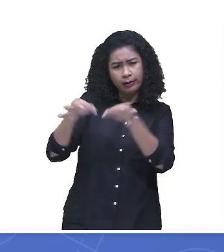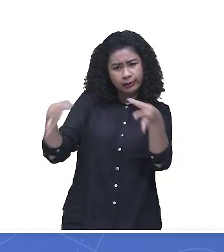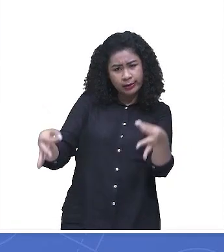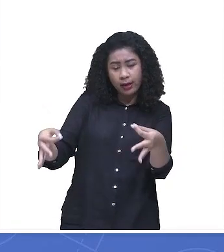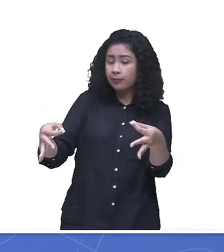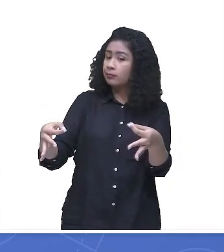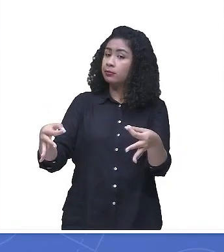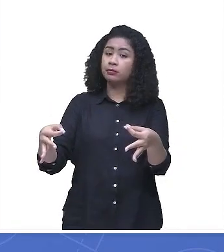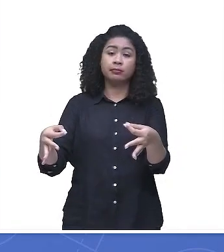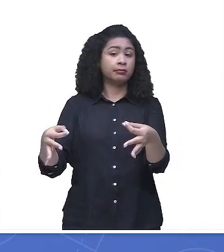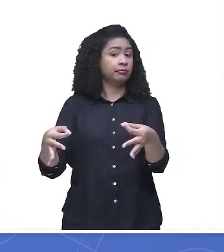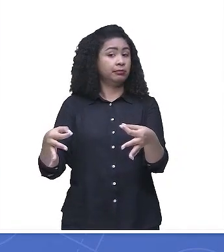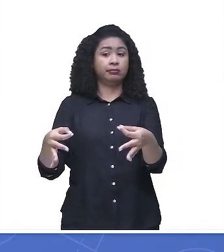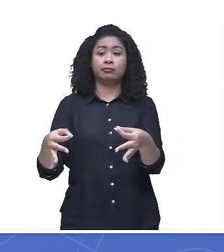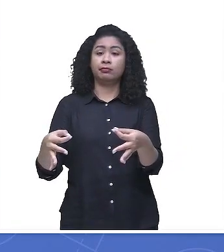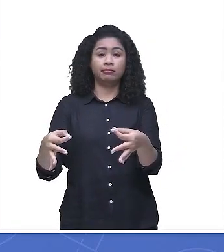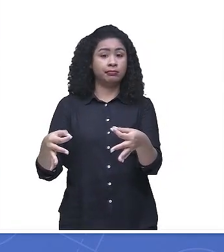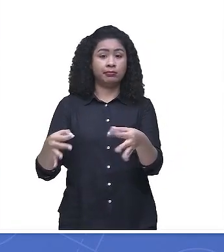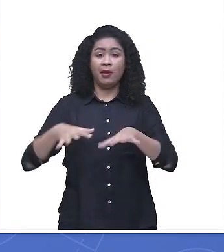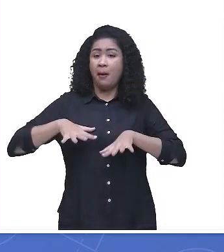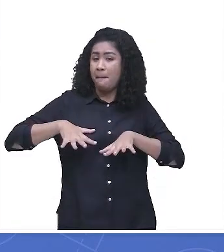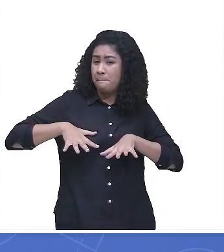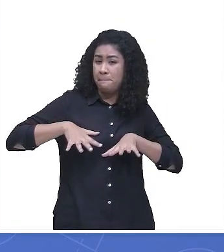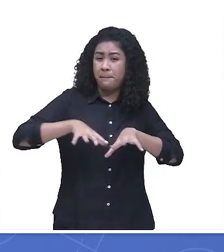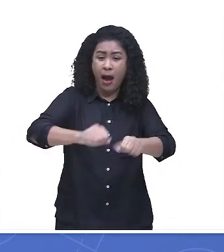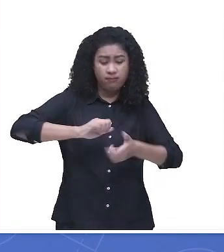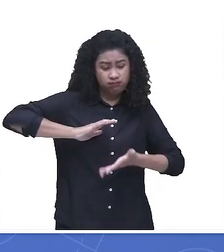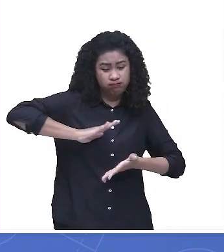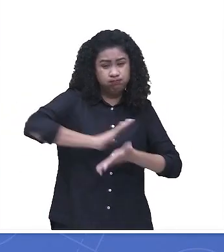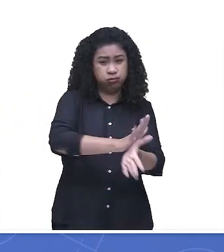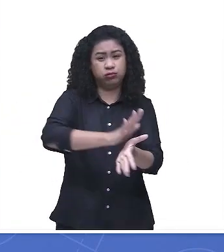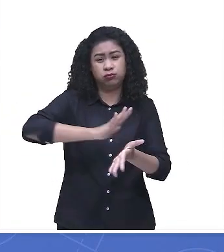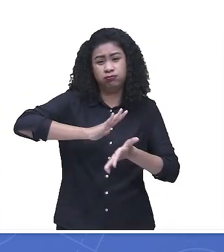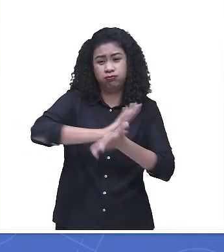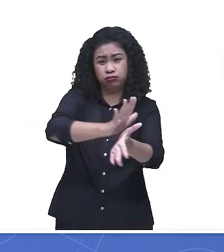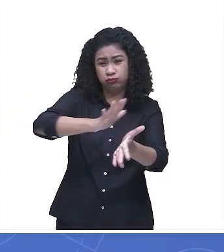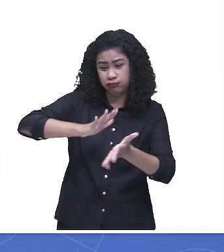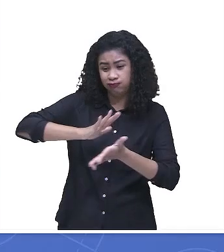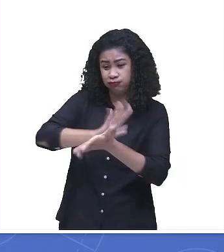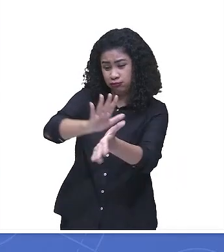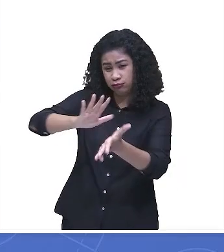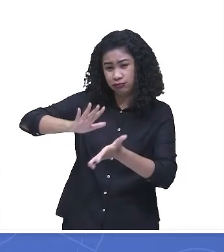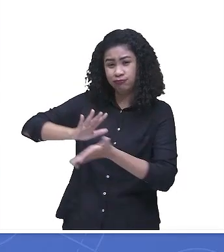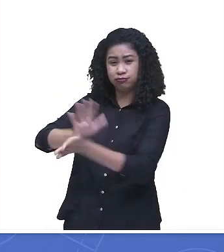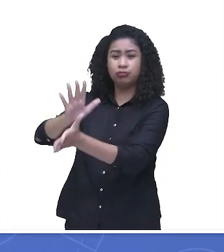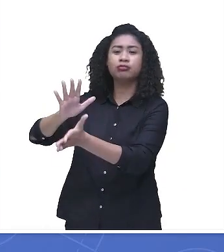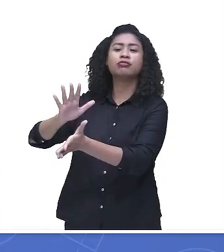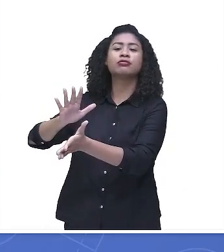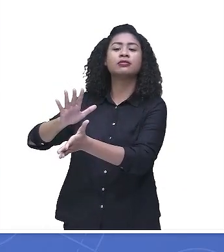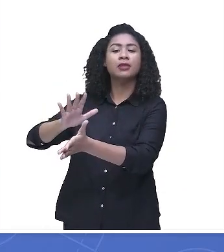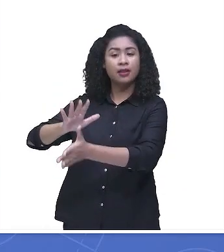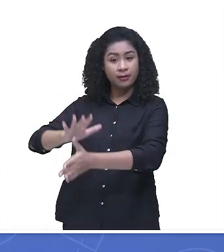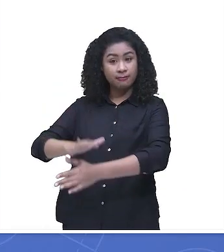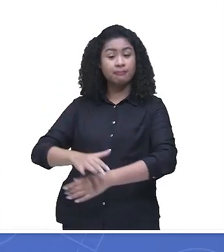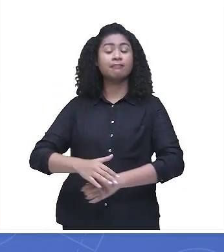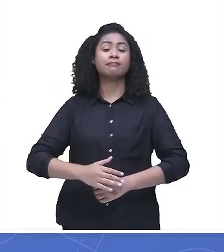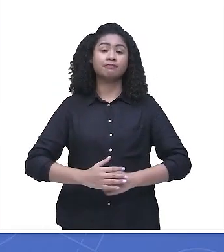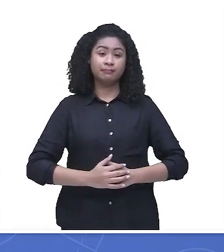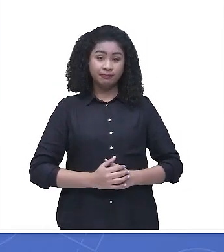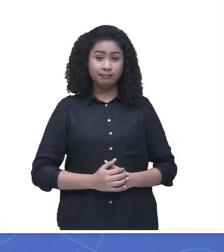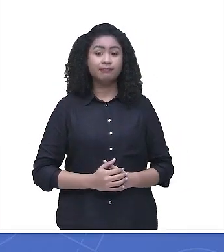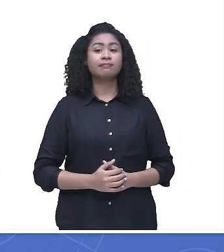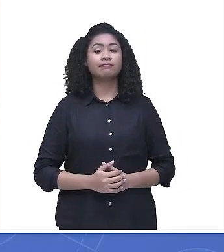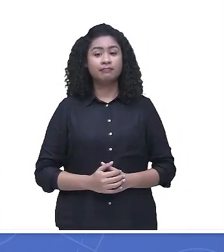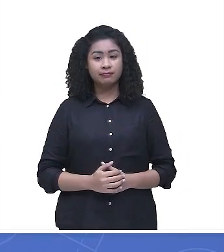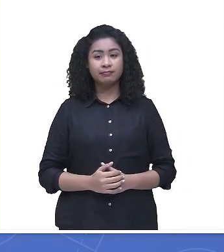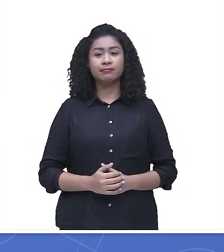O que eles faziam? Eles avassalavam, eles destruíam esses povos e esses territórios que